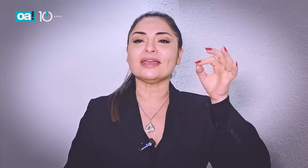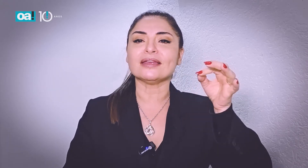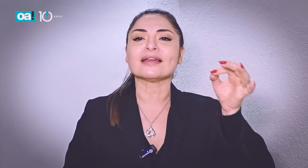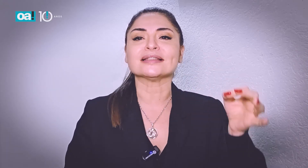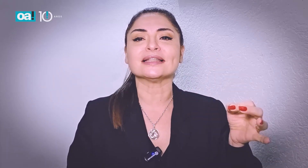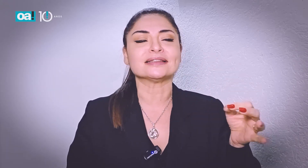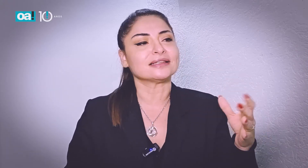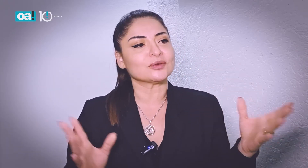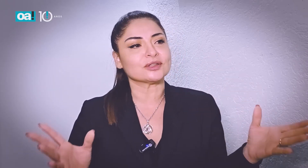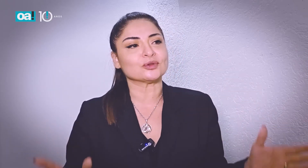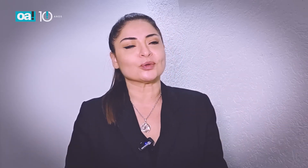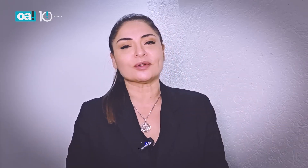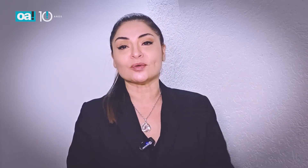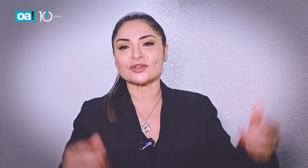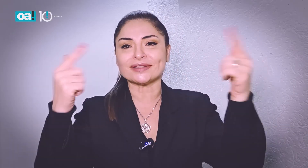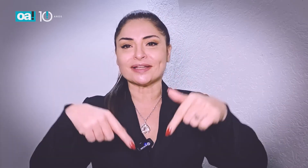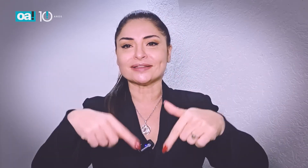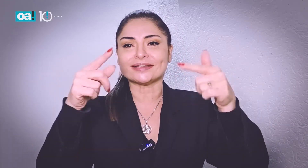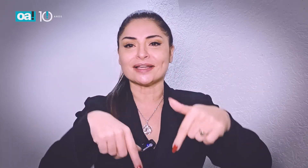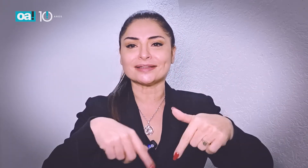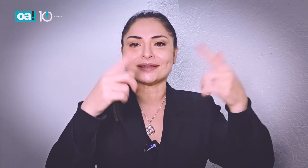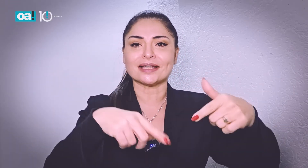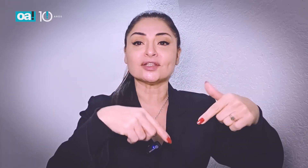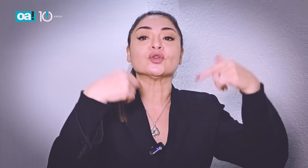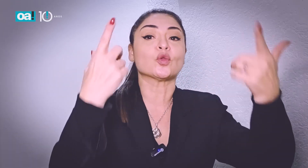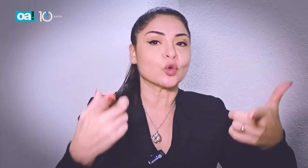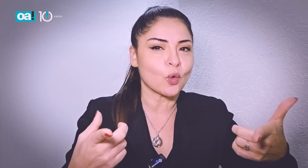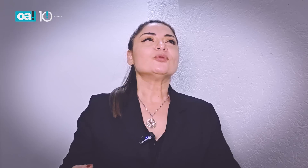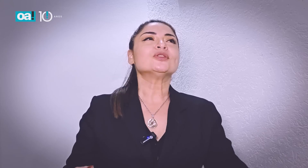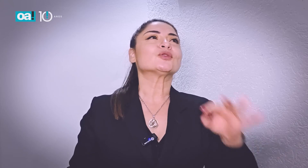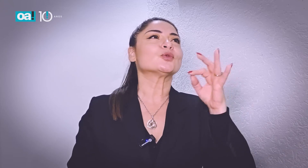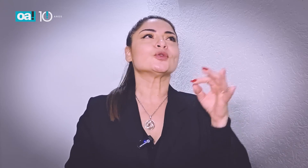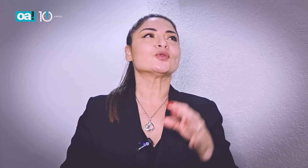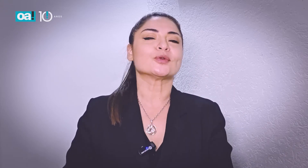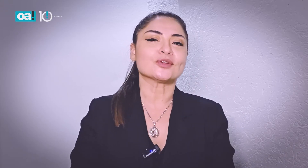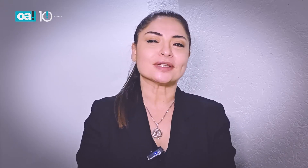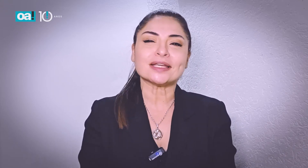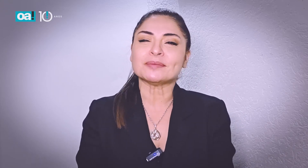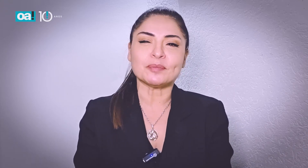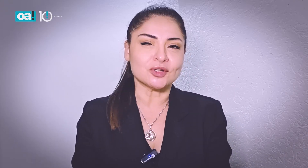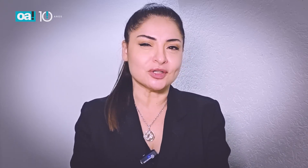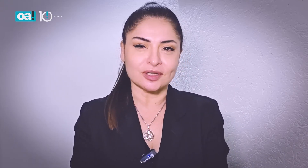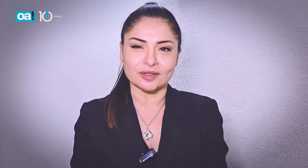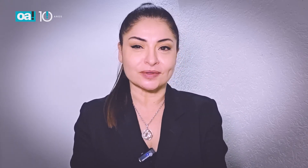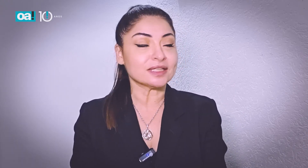WhatsApp e na sexta tem o sextor. Então hoje é sexta. O sextor de hoje, vocês